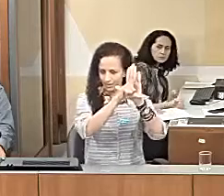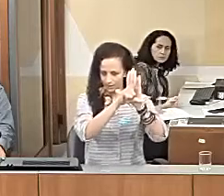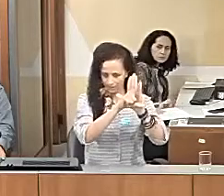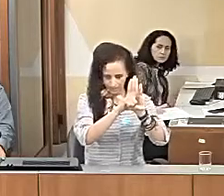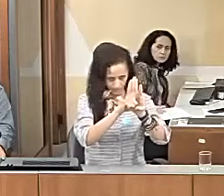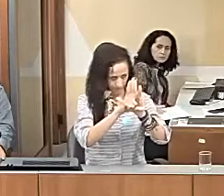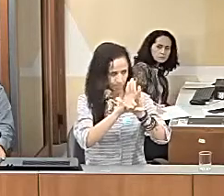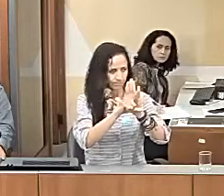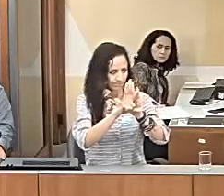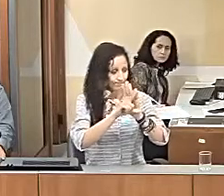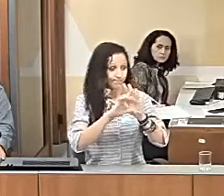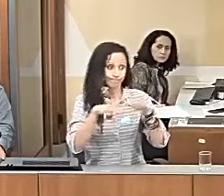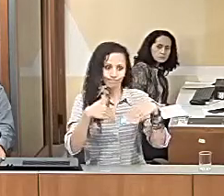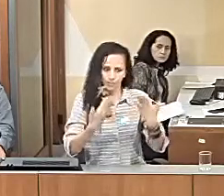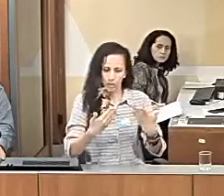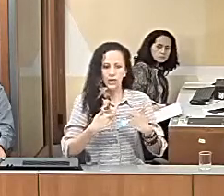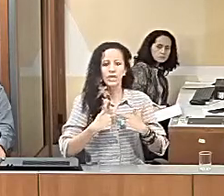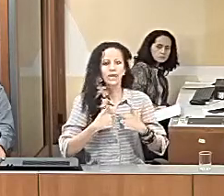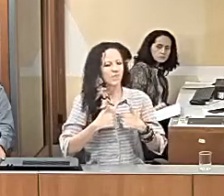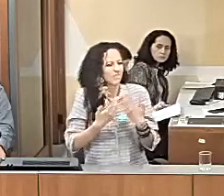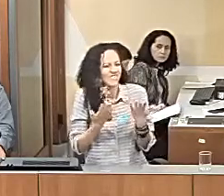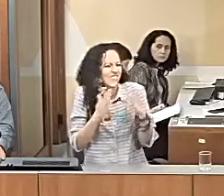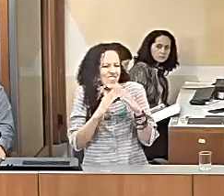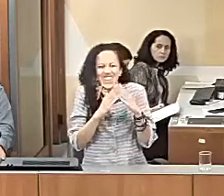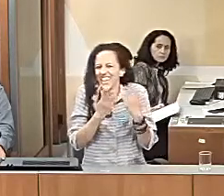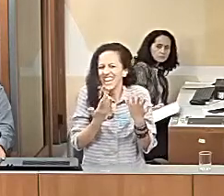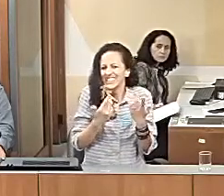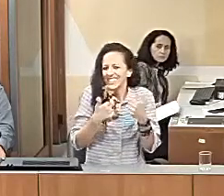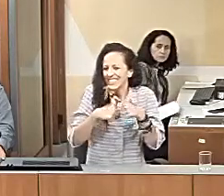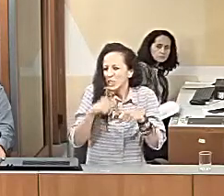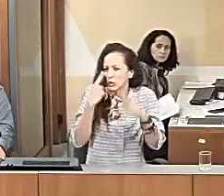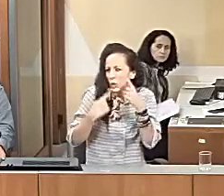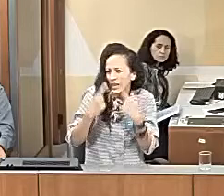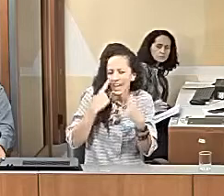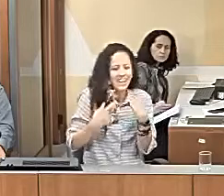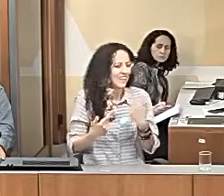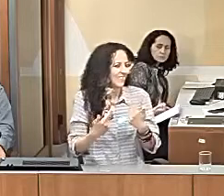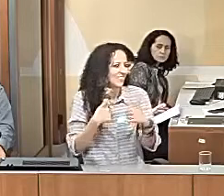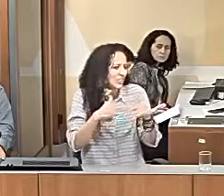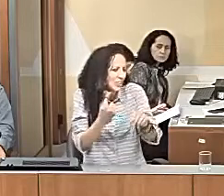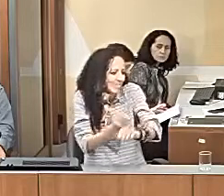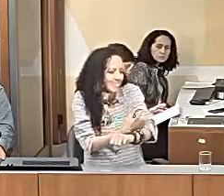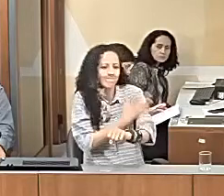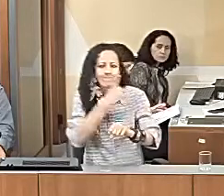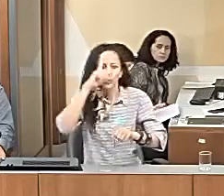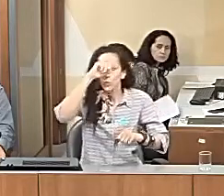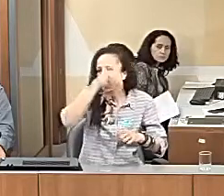enfrentados em relação à legislação.